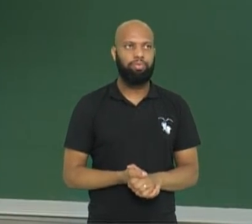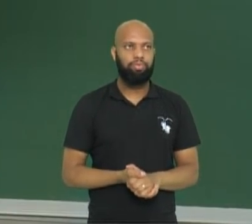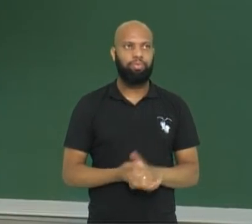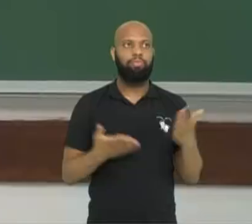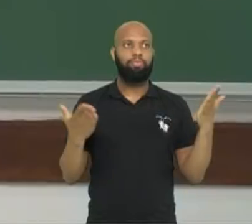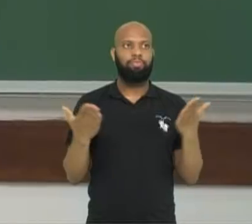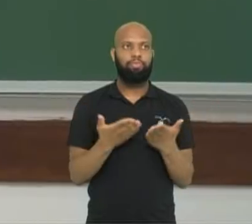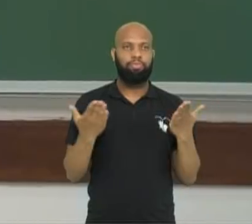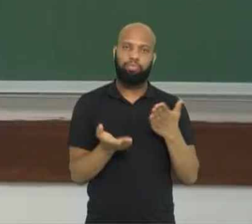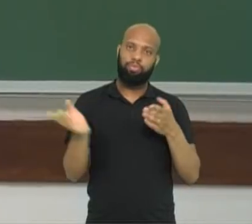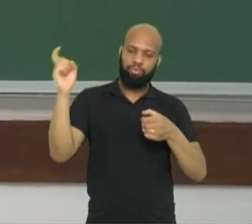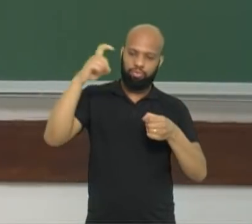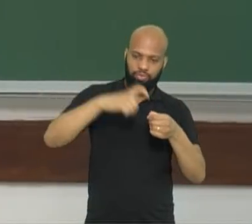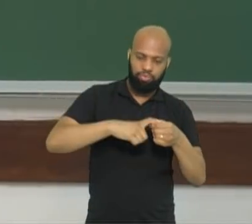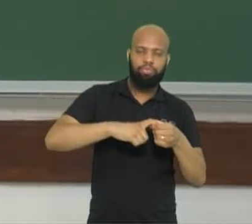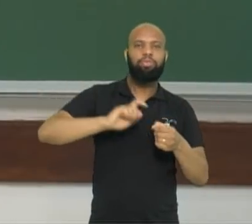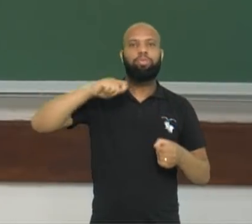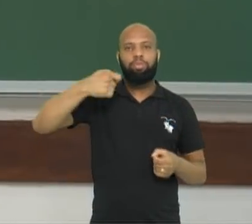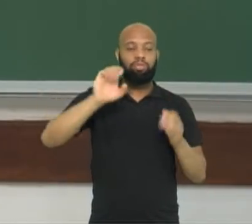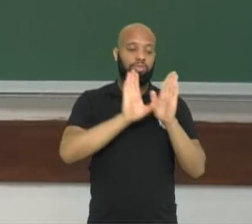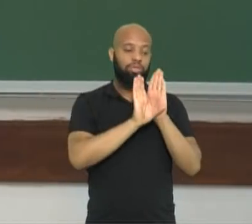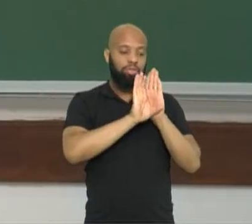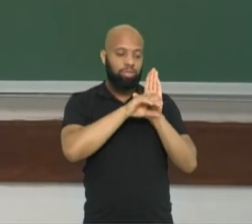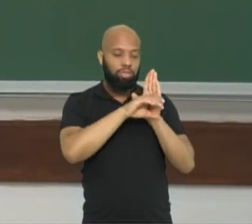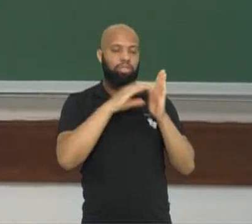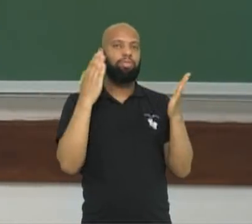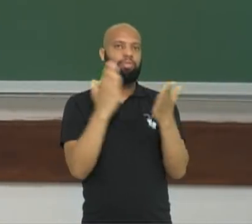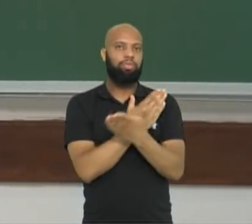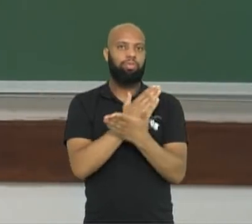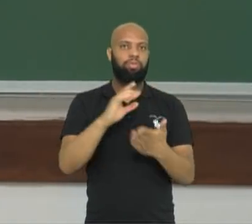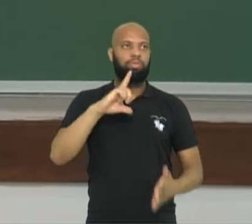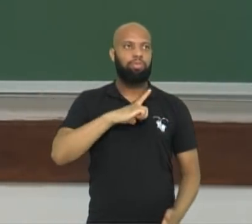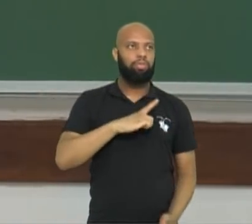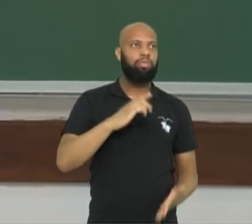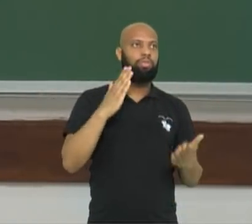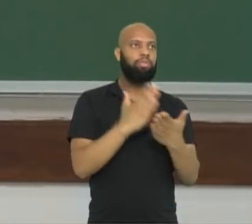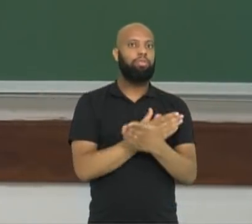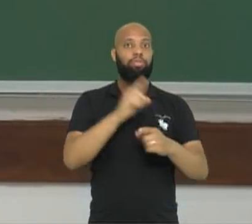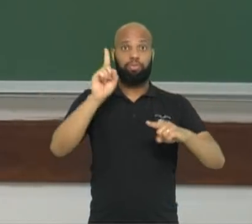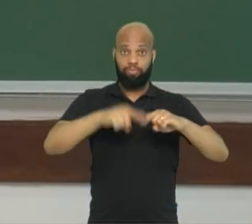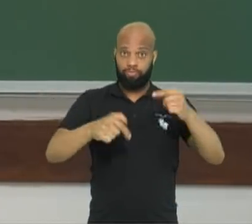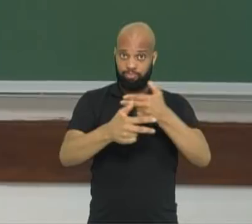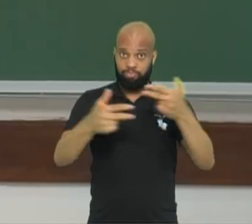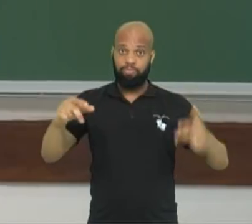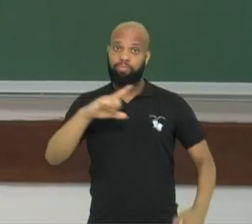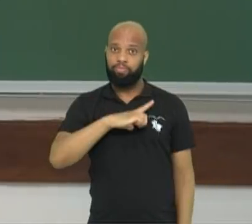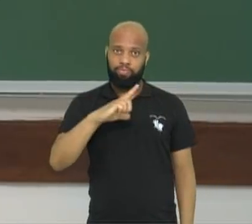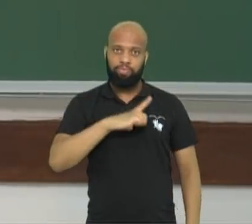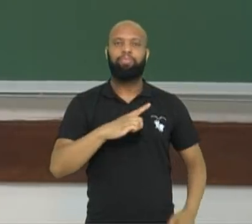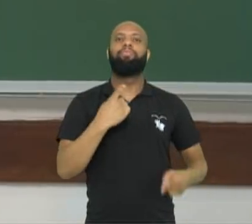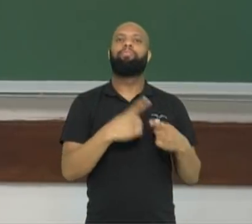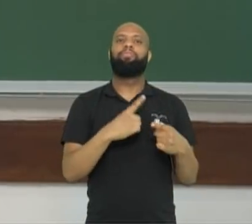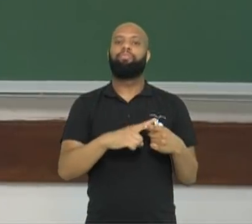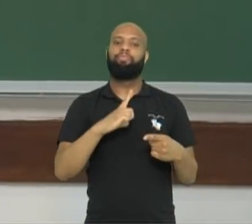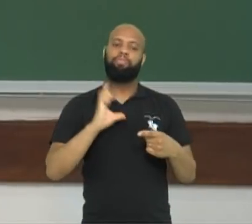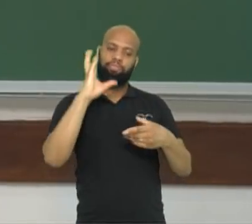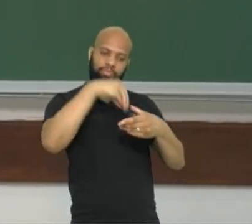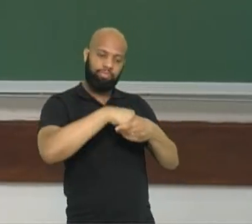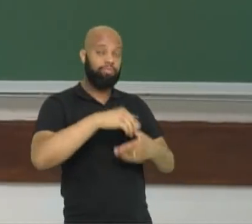E agora retomando então um pouquinho, né, de alguns conceitos, né, sobre algumas variações, né, que nós temos aí no